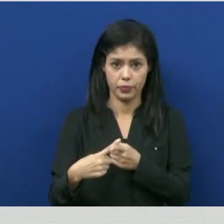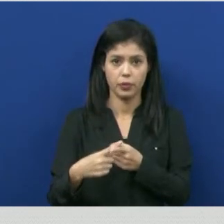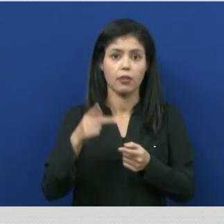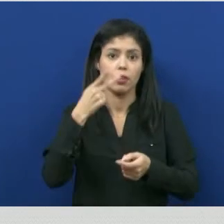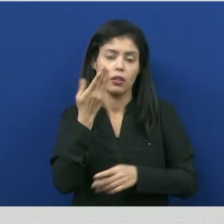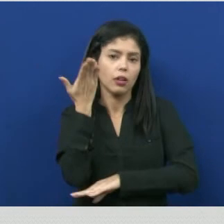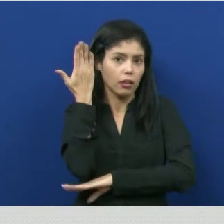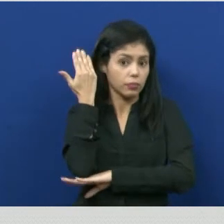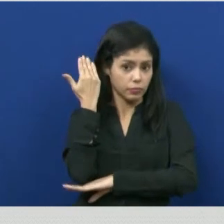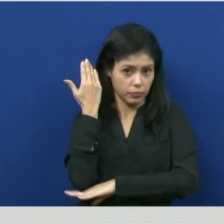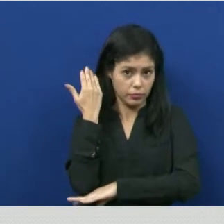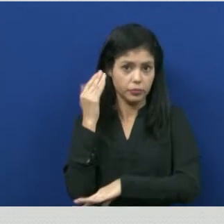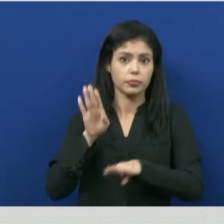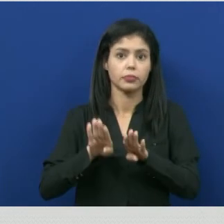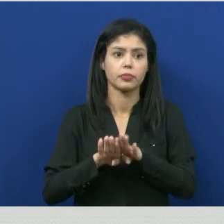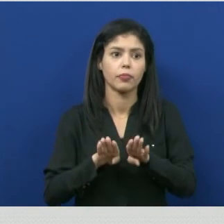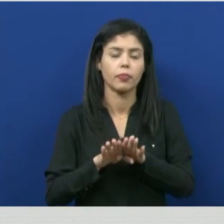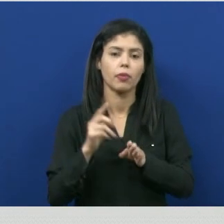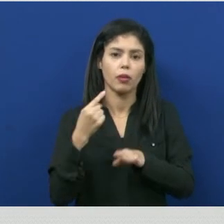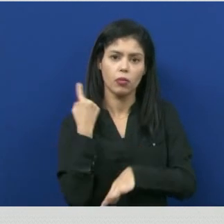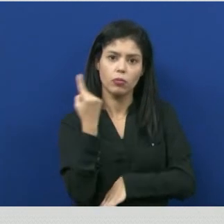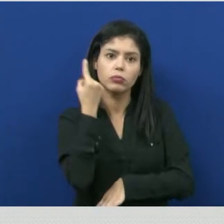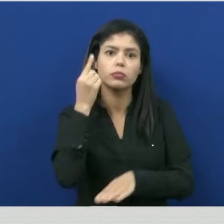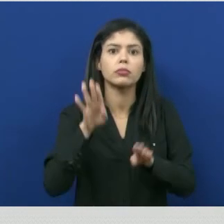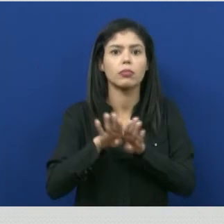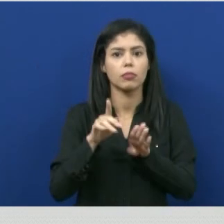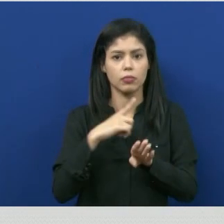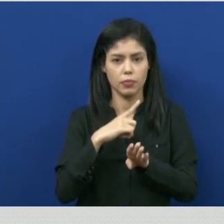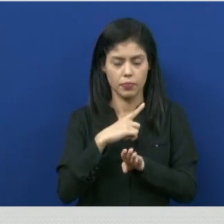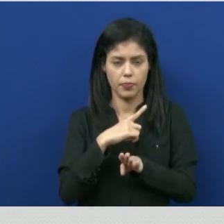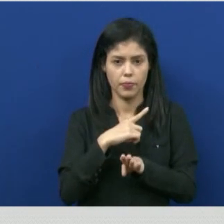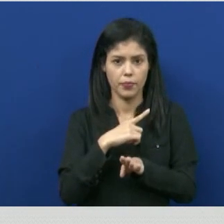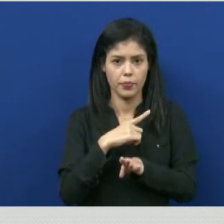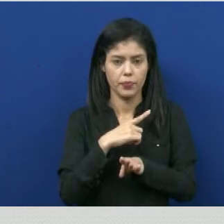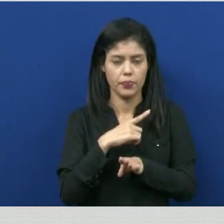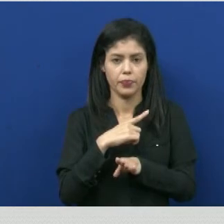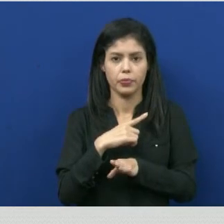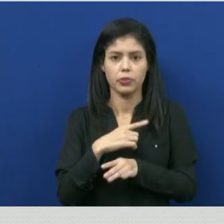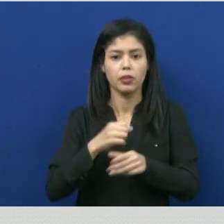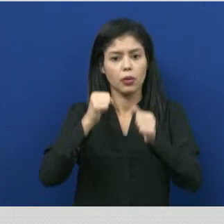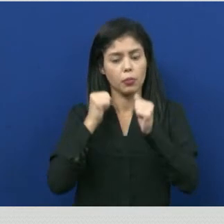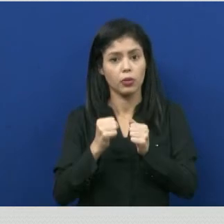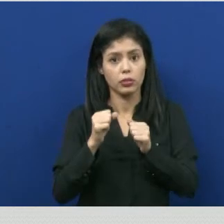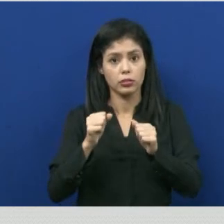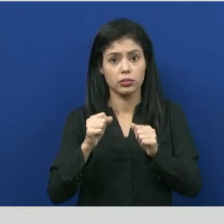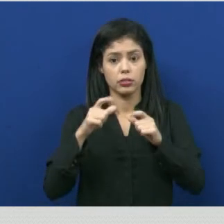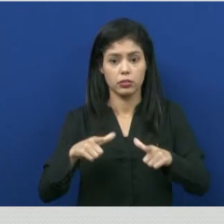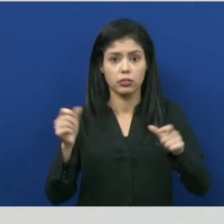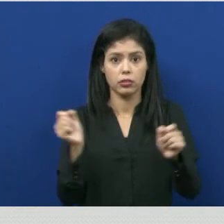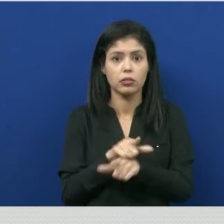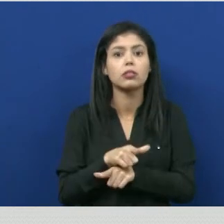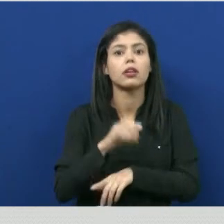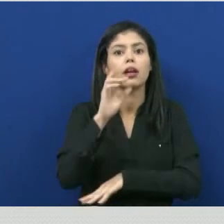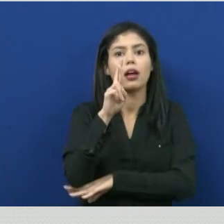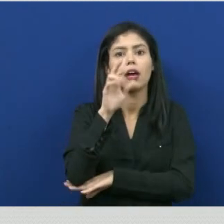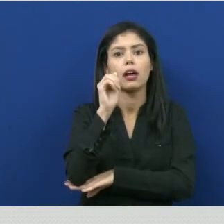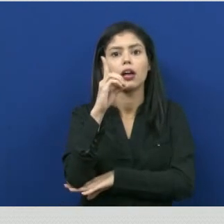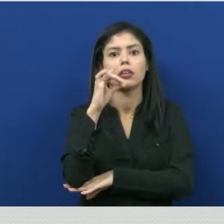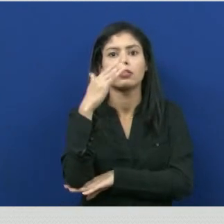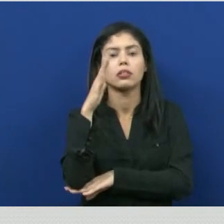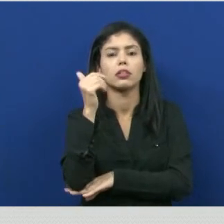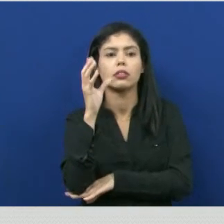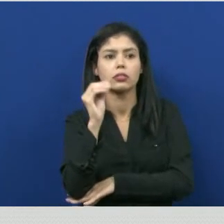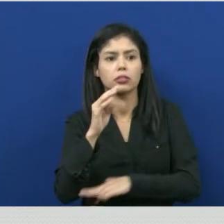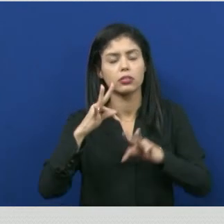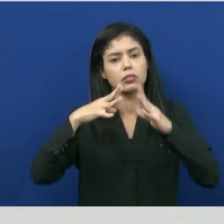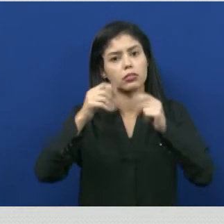falei agora há pouco que a única forma de transmissão de calor possível no vácuo é radiação, eliminando